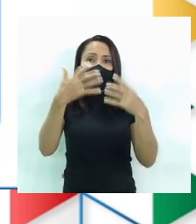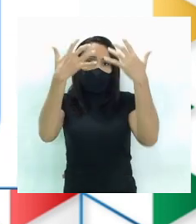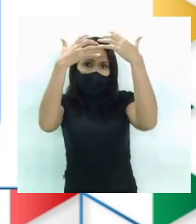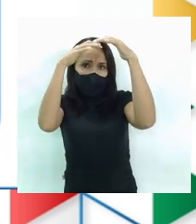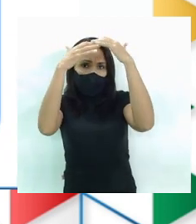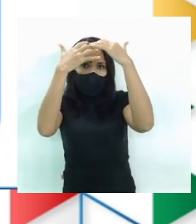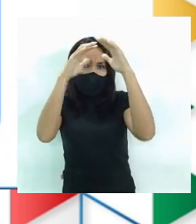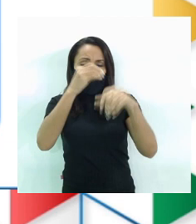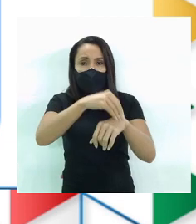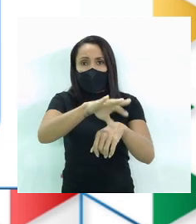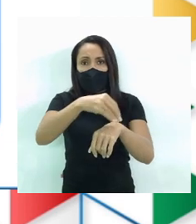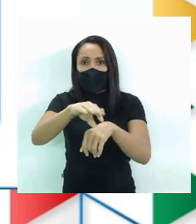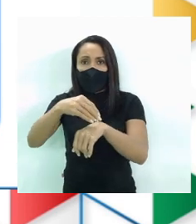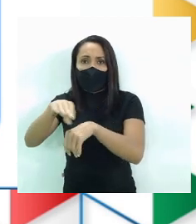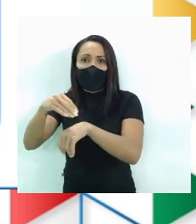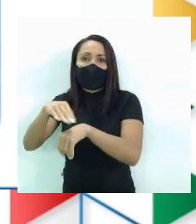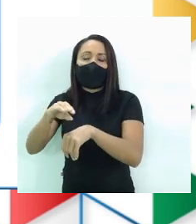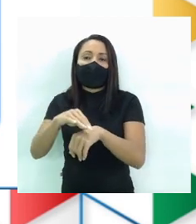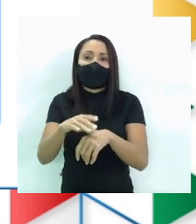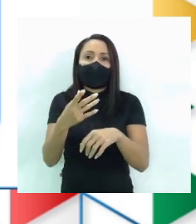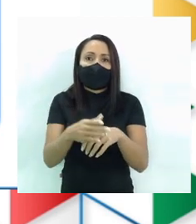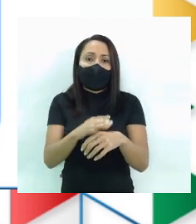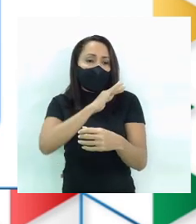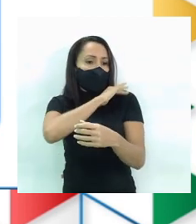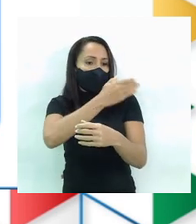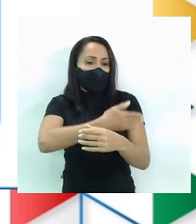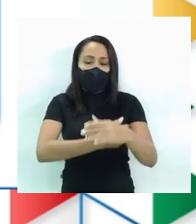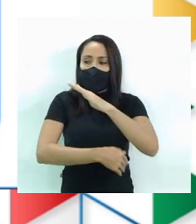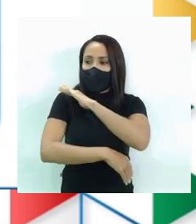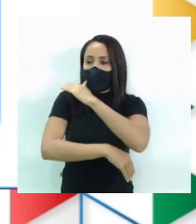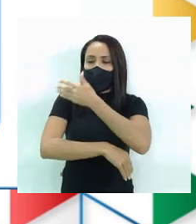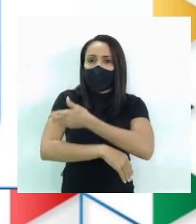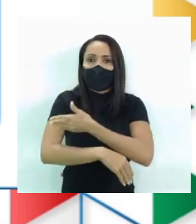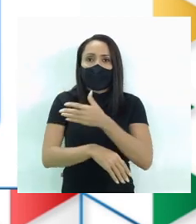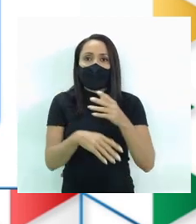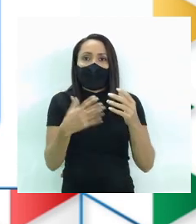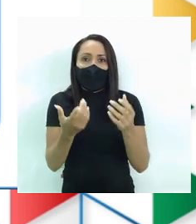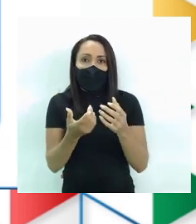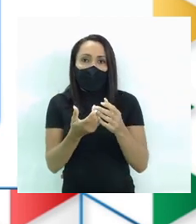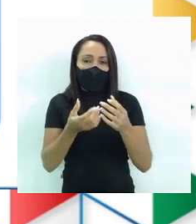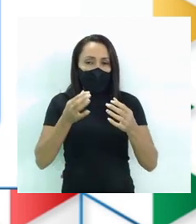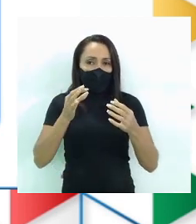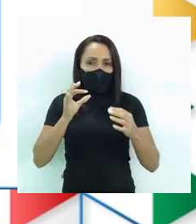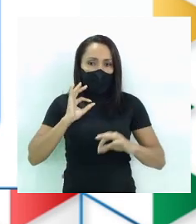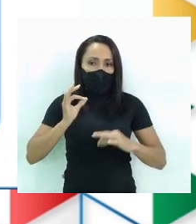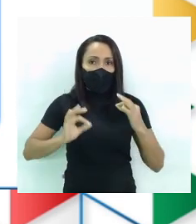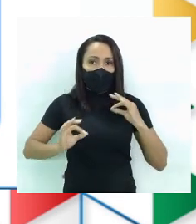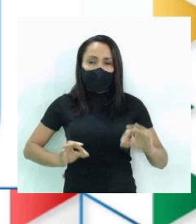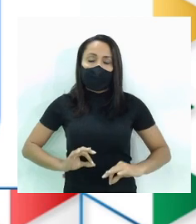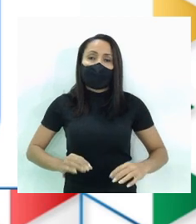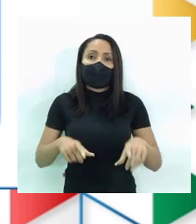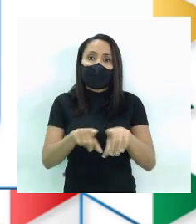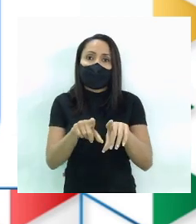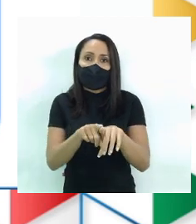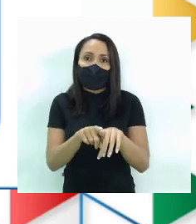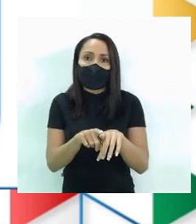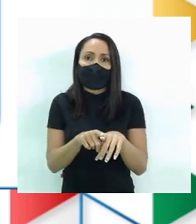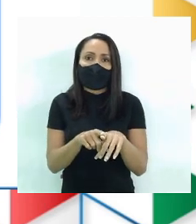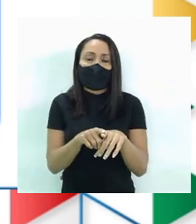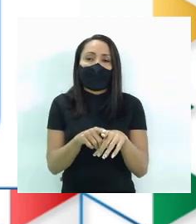as informações do encéfalo para os músculos esqueléticos e dos órgãos dos sentidos para o encéfalo. Tá certo?